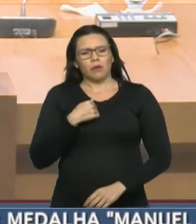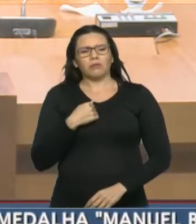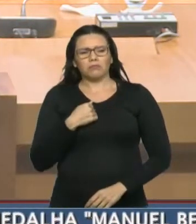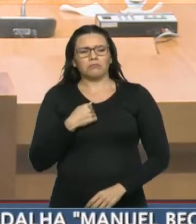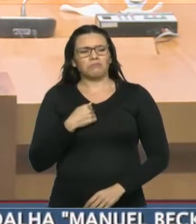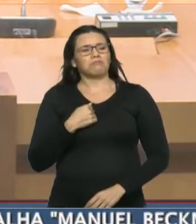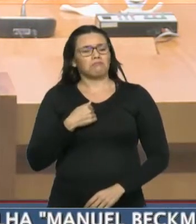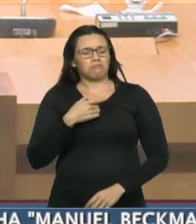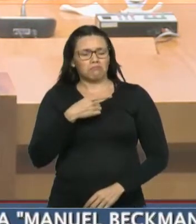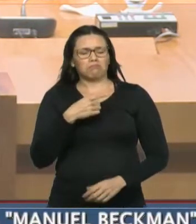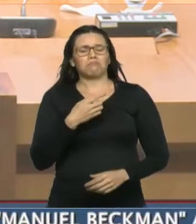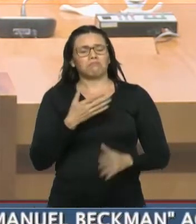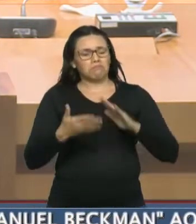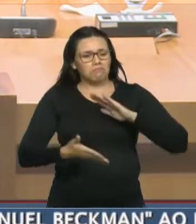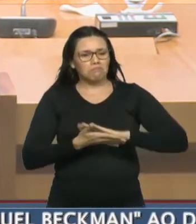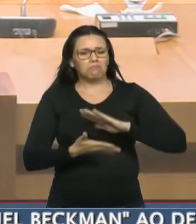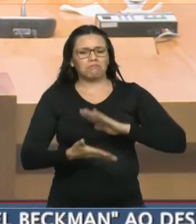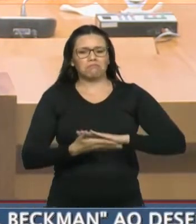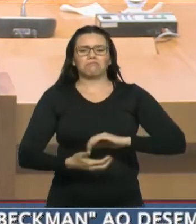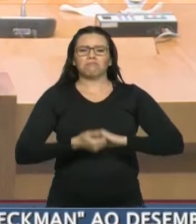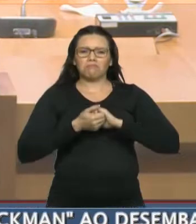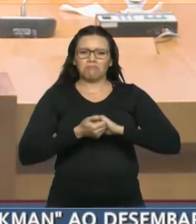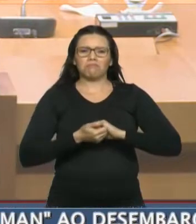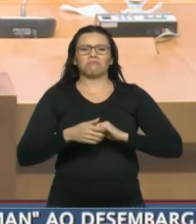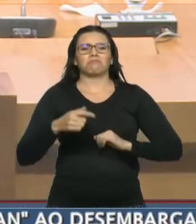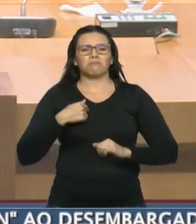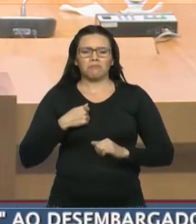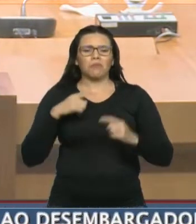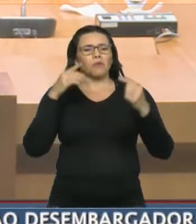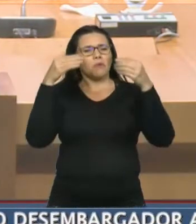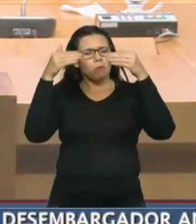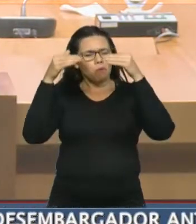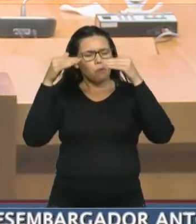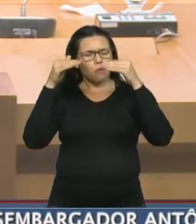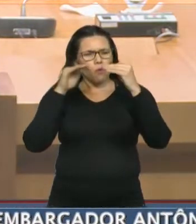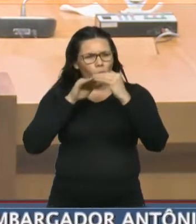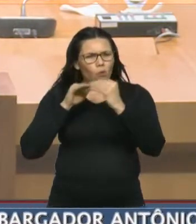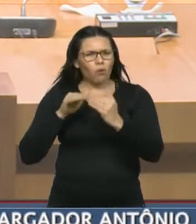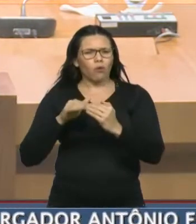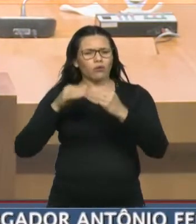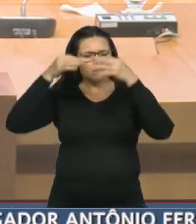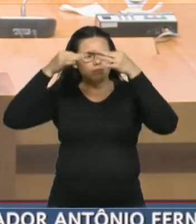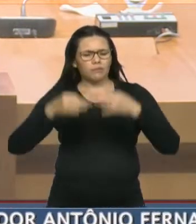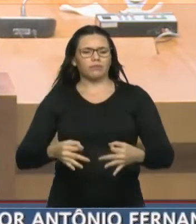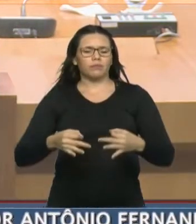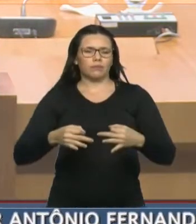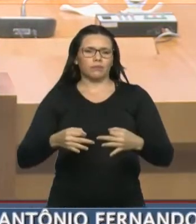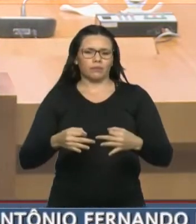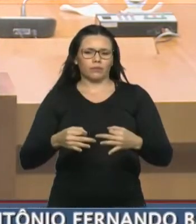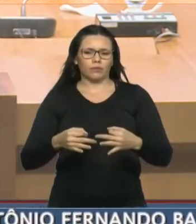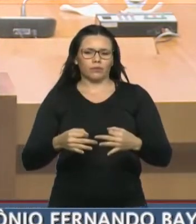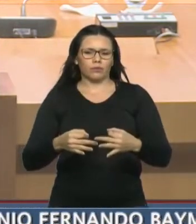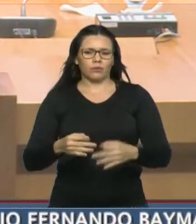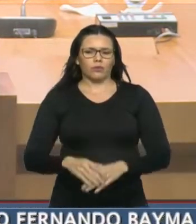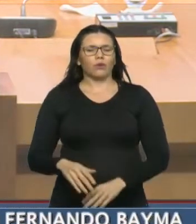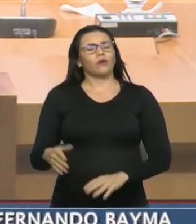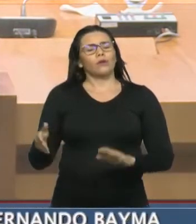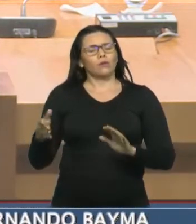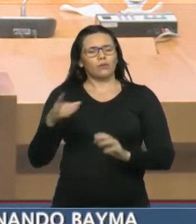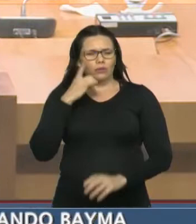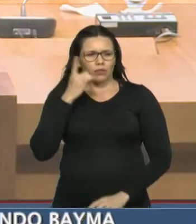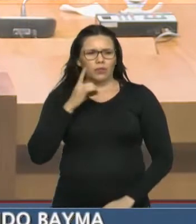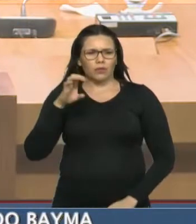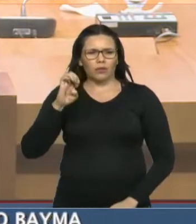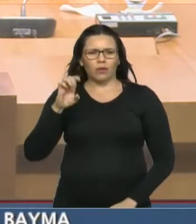a homenagem proposta e aprovada à época, proposta pelo então deputado Edmar Coutrinho, aprovada